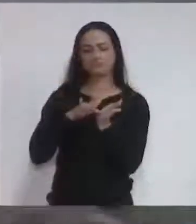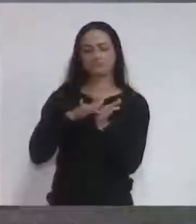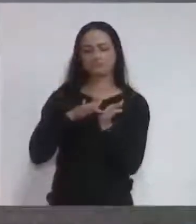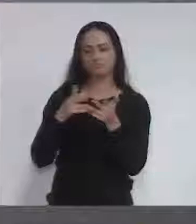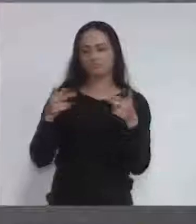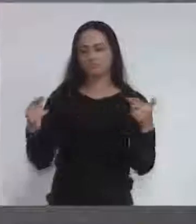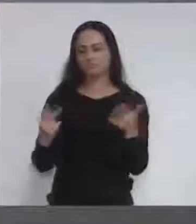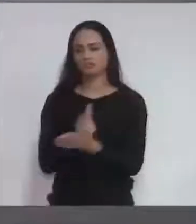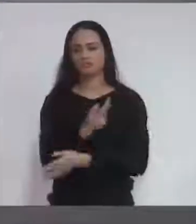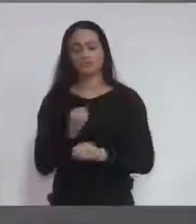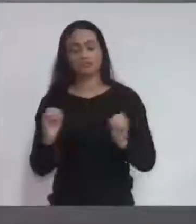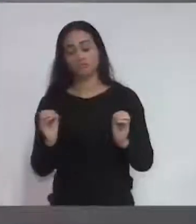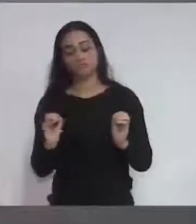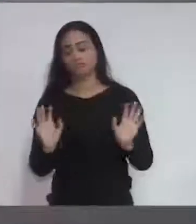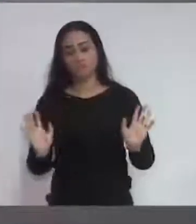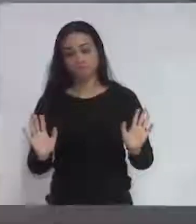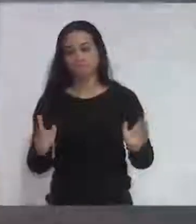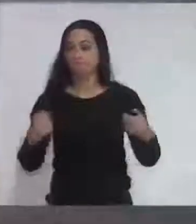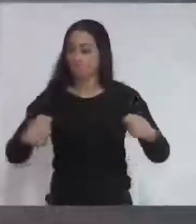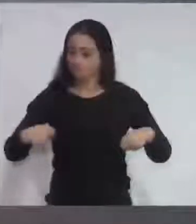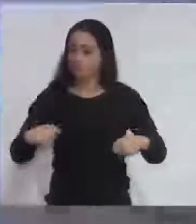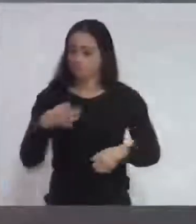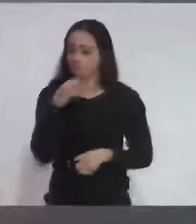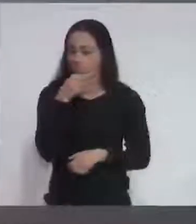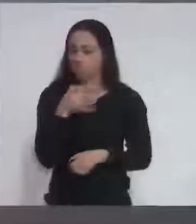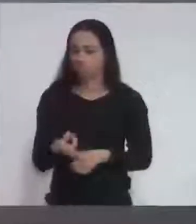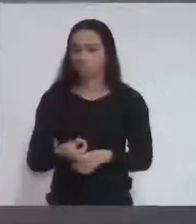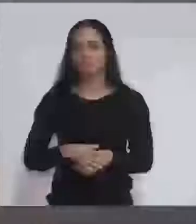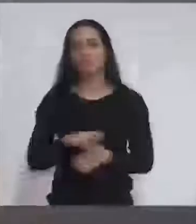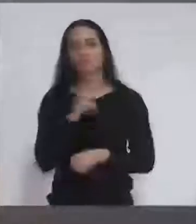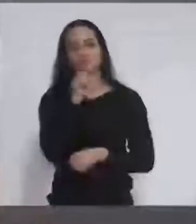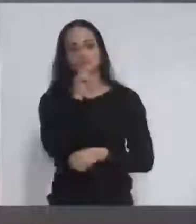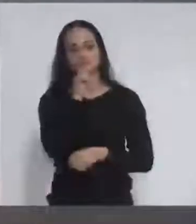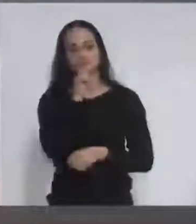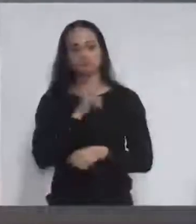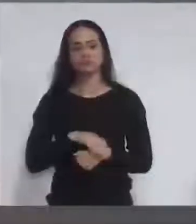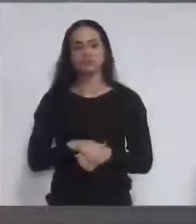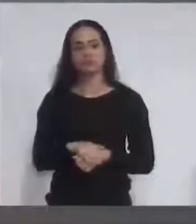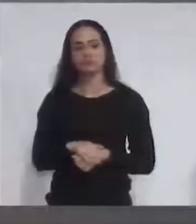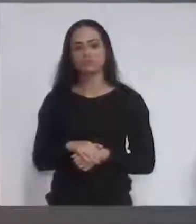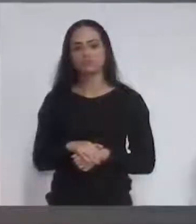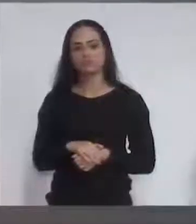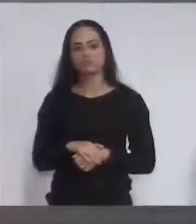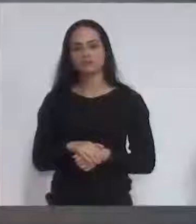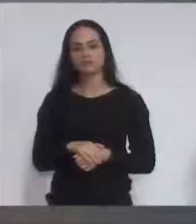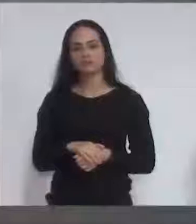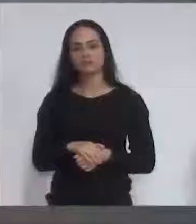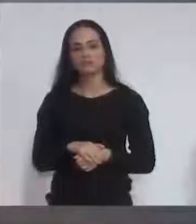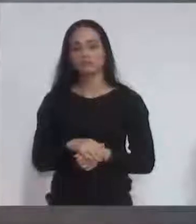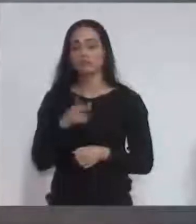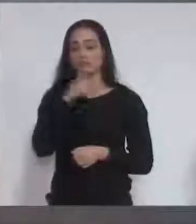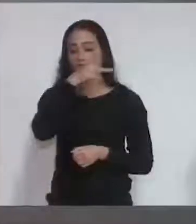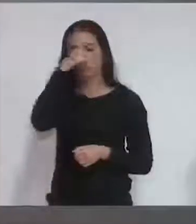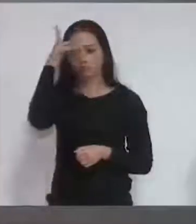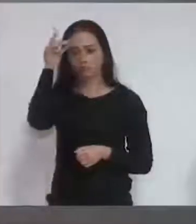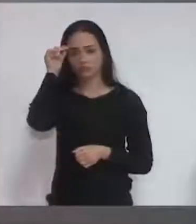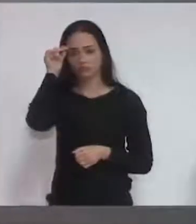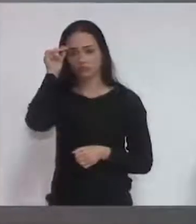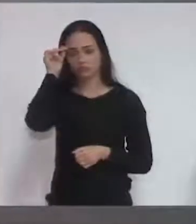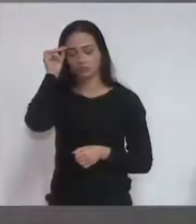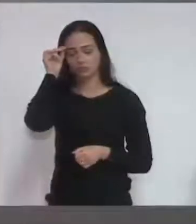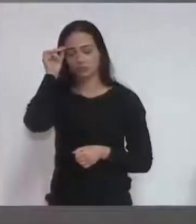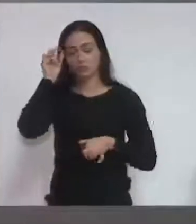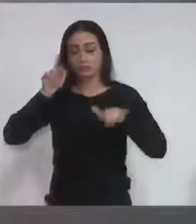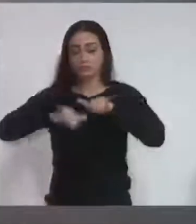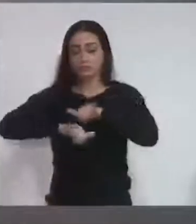que aconteceu, né? O governo, por exemplo, decretou estado de emergência, né, o governo de Vinhedo. Mas